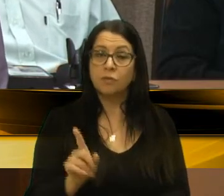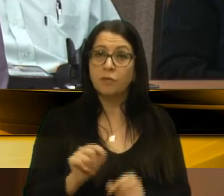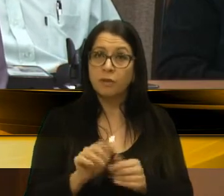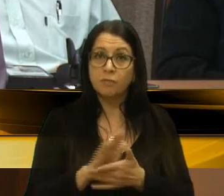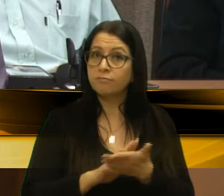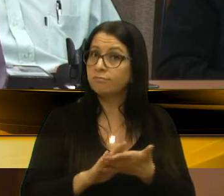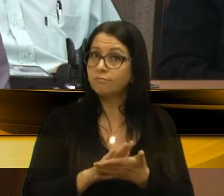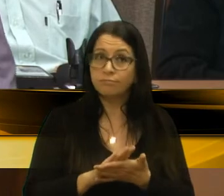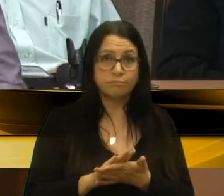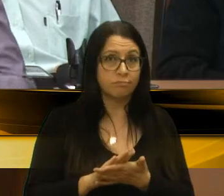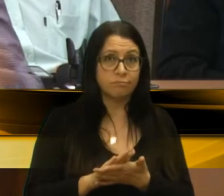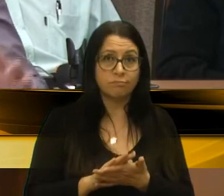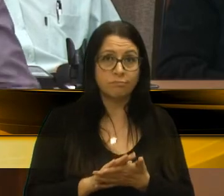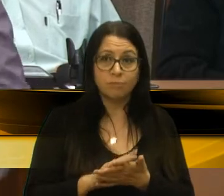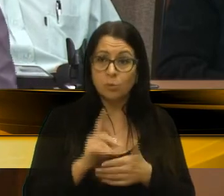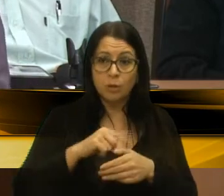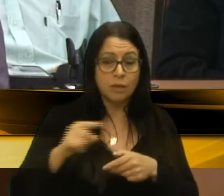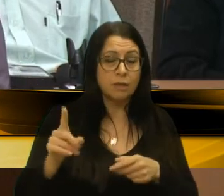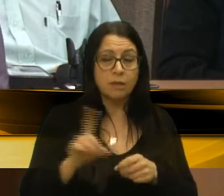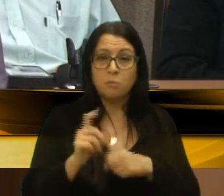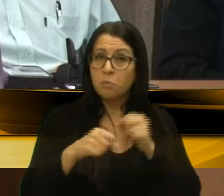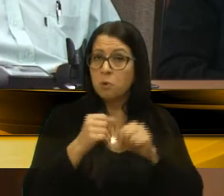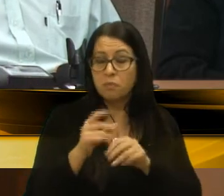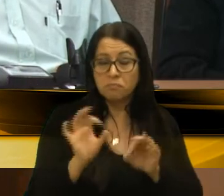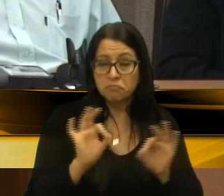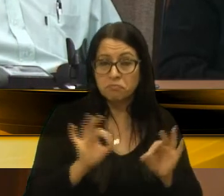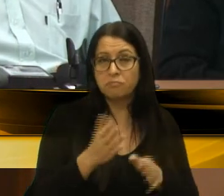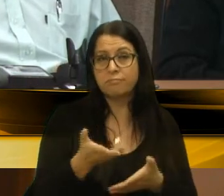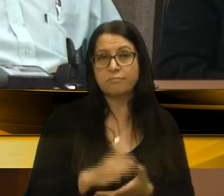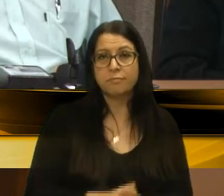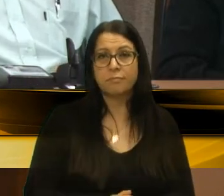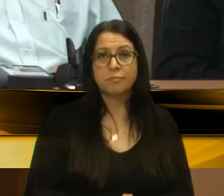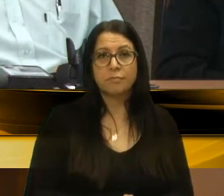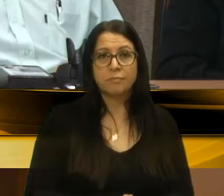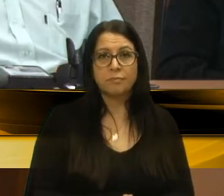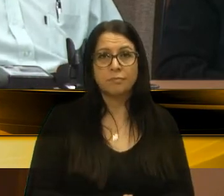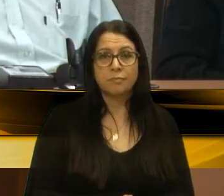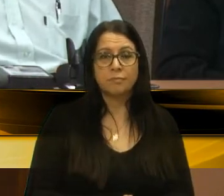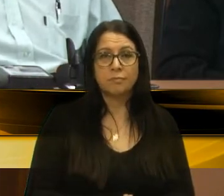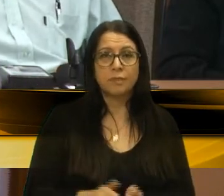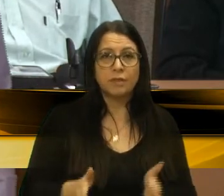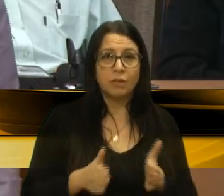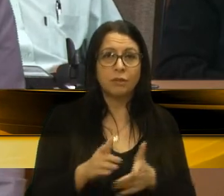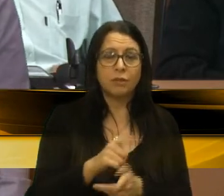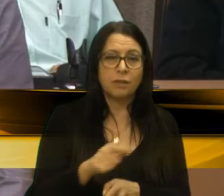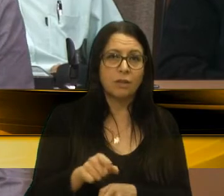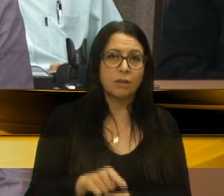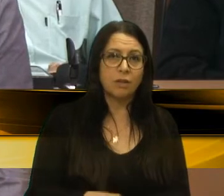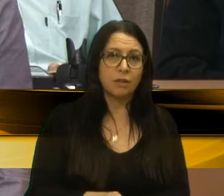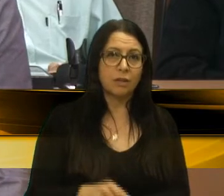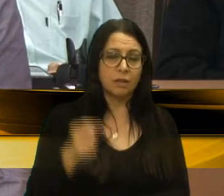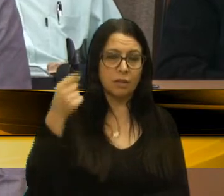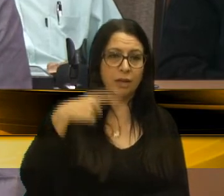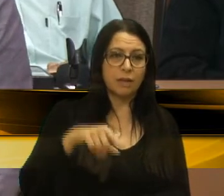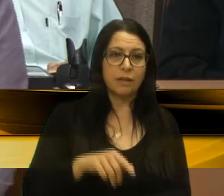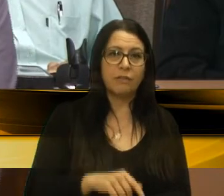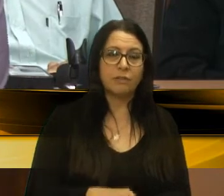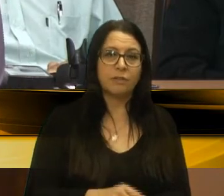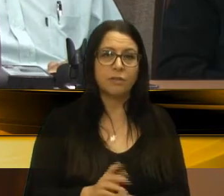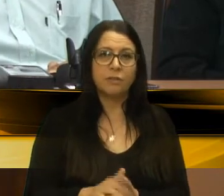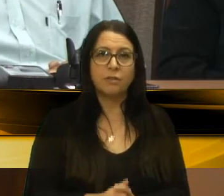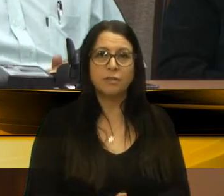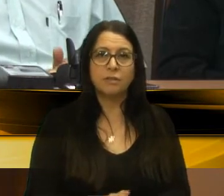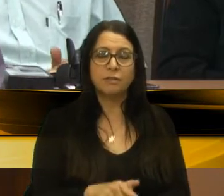nada. Não tem previsão, é para o ano que vem sem previsão ainda. Então a Rota do Sol, isso que é